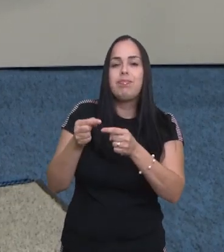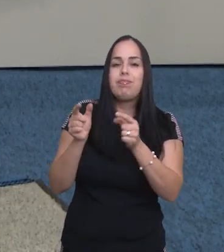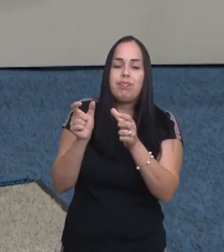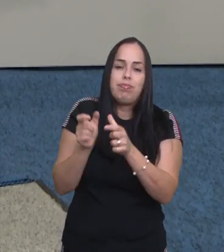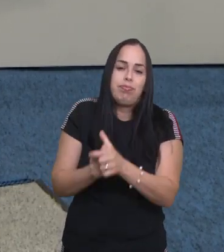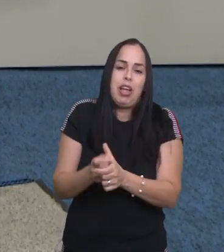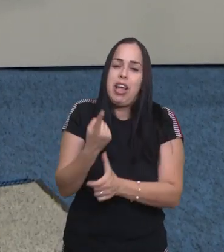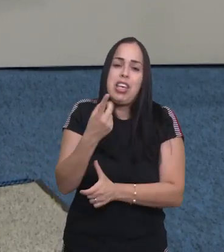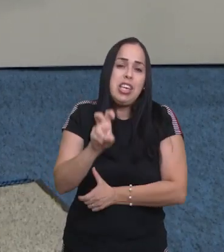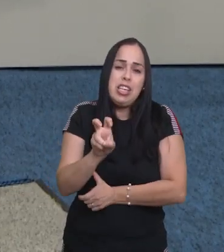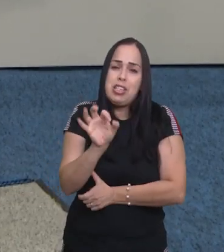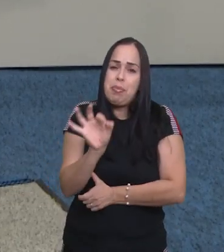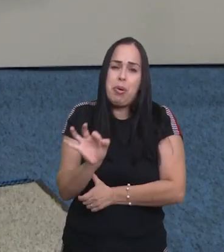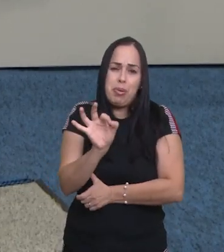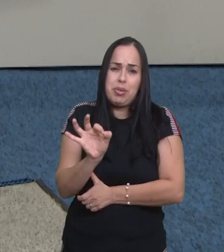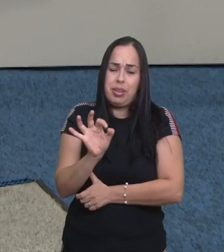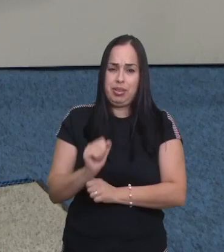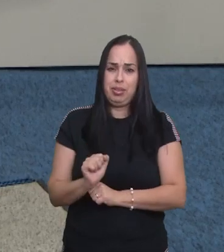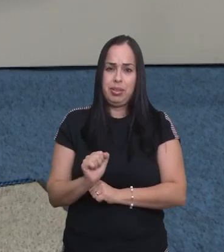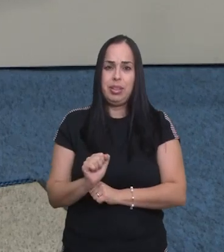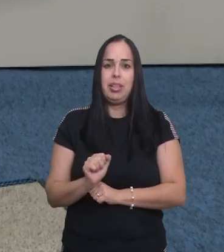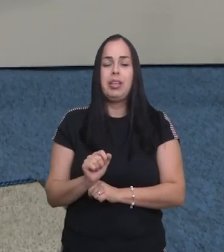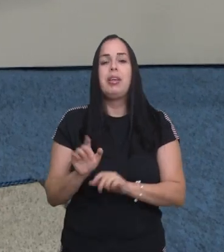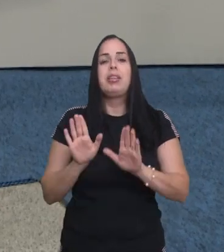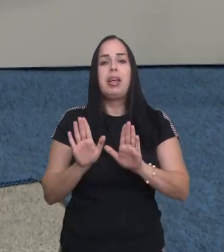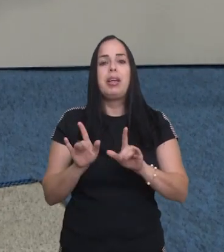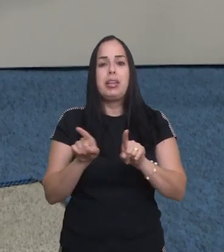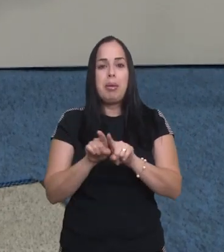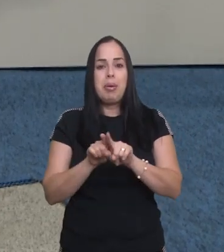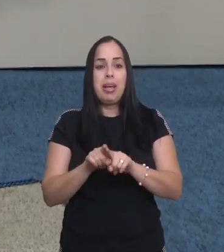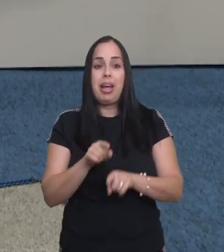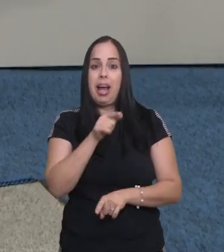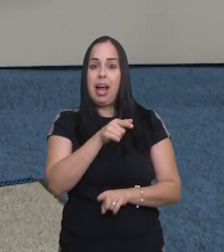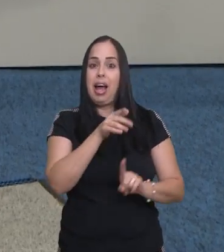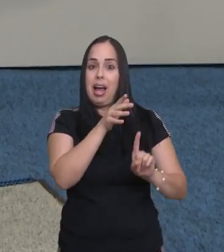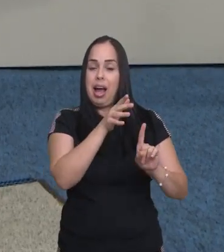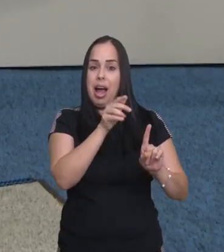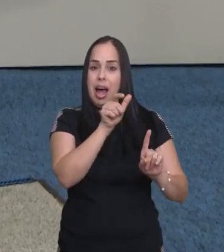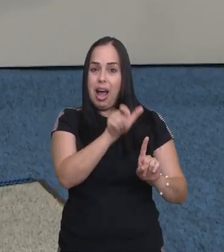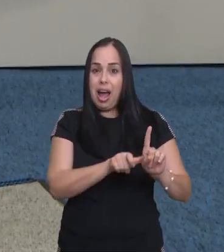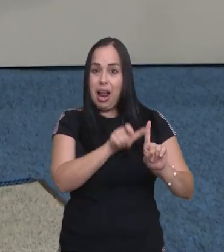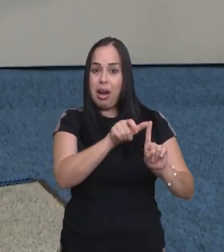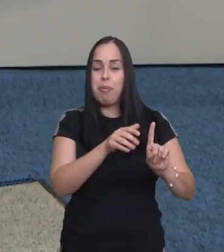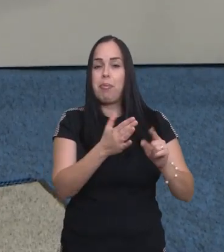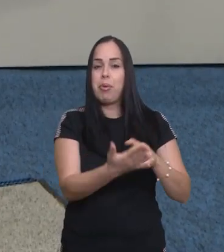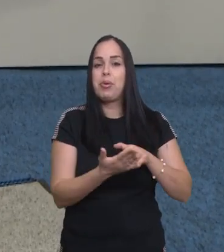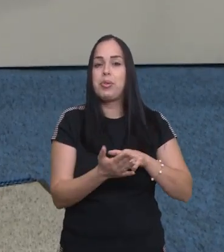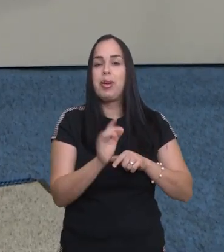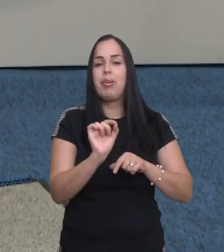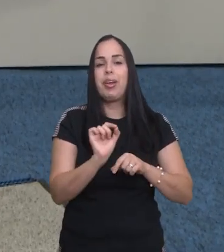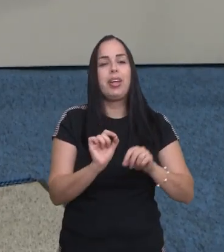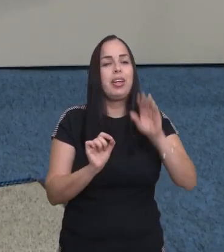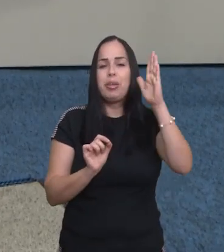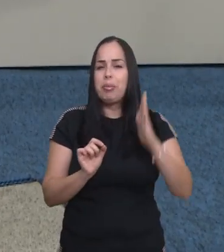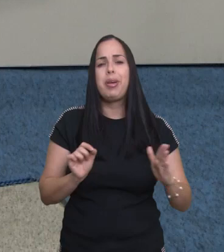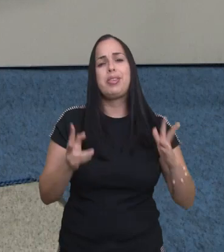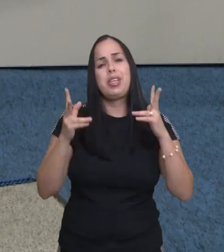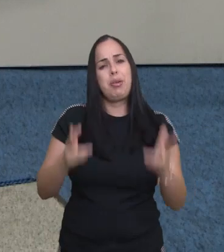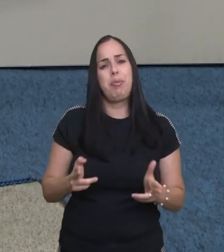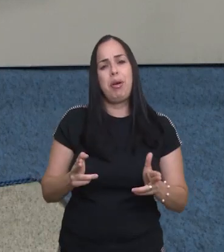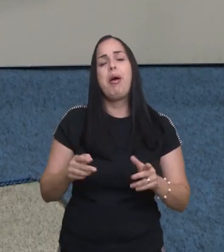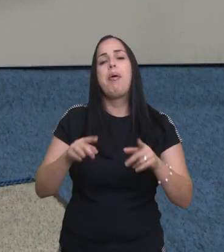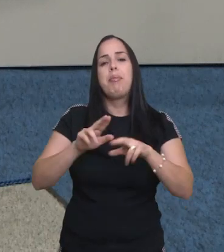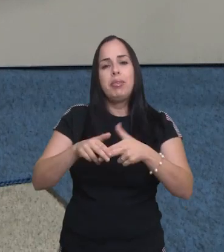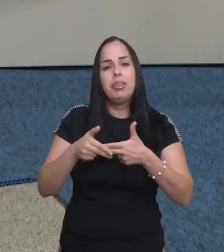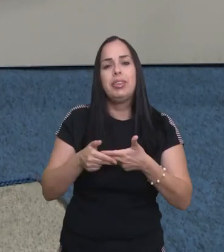é menos que 15% aqui em São José e os dados que a doutora Gabriela nos trouxe no Brasil inteiro. Então é por isso